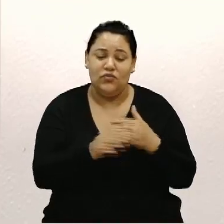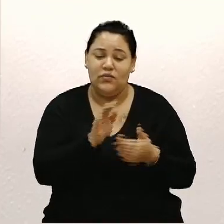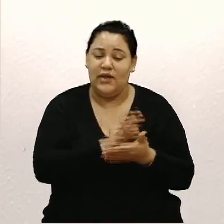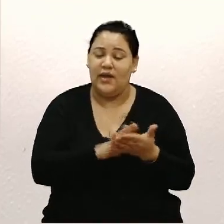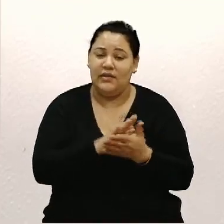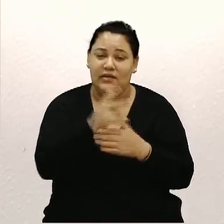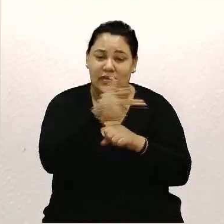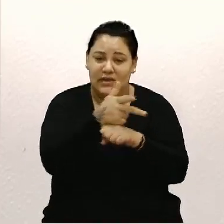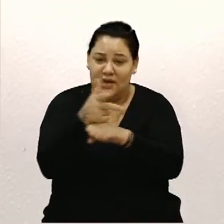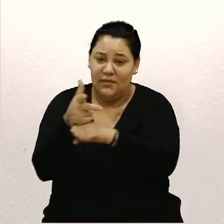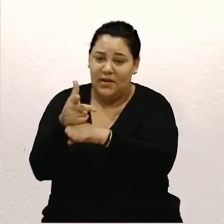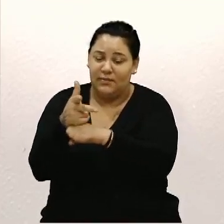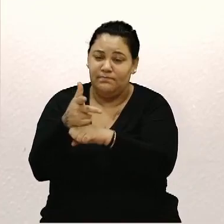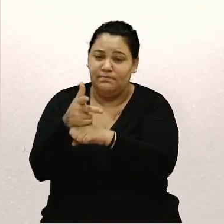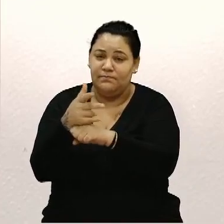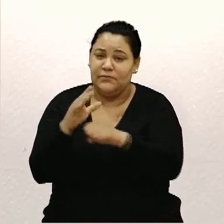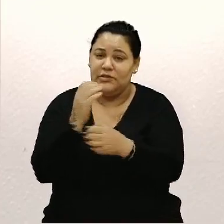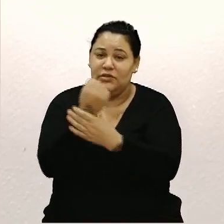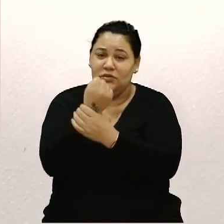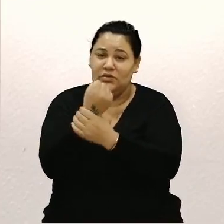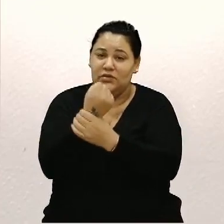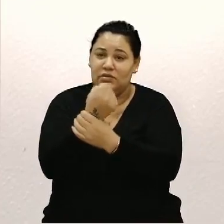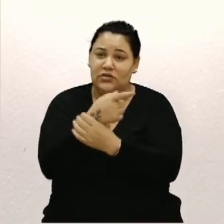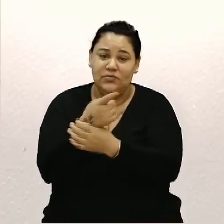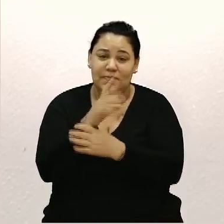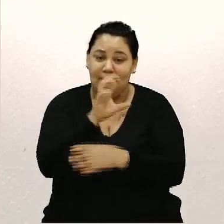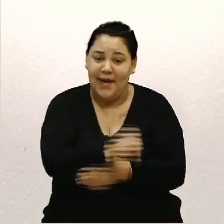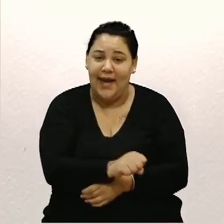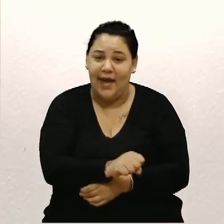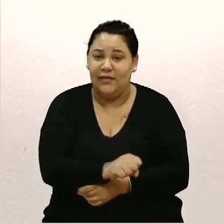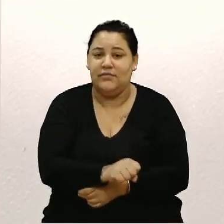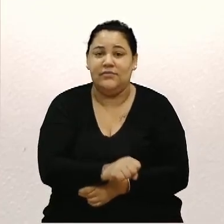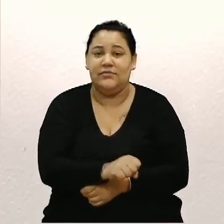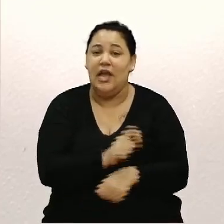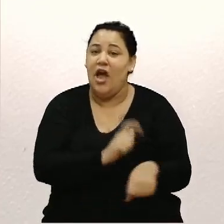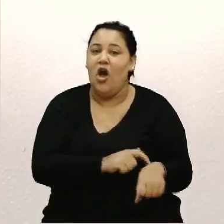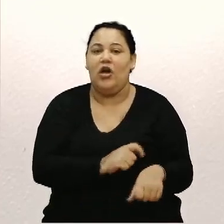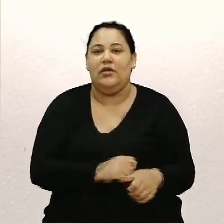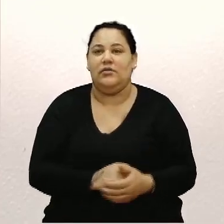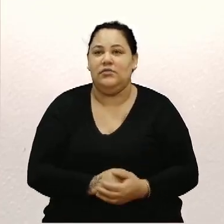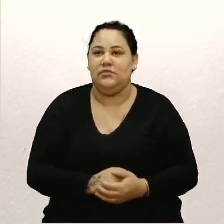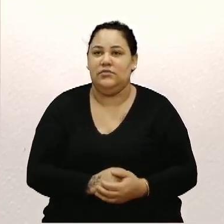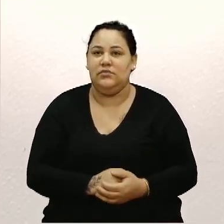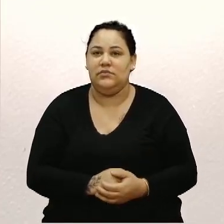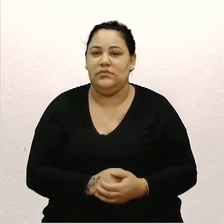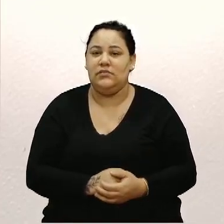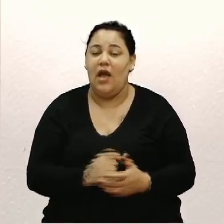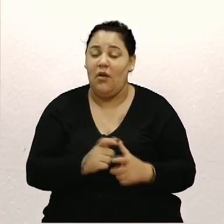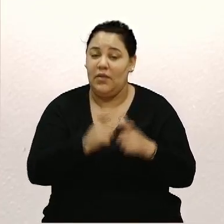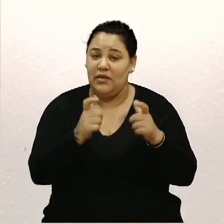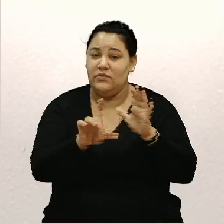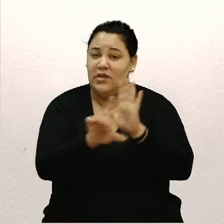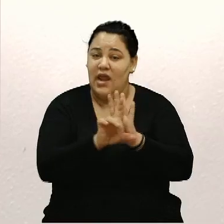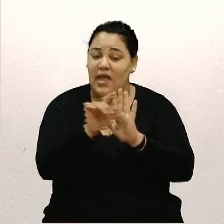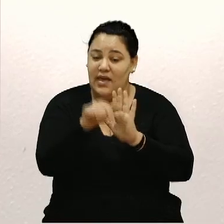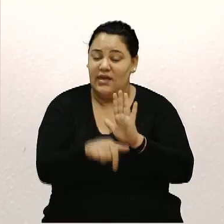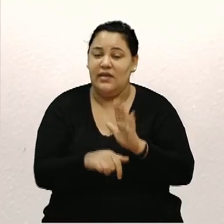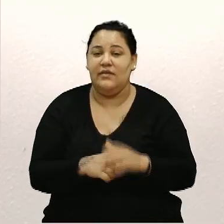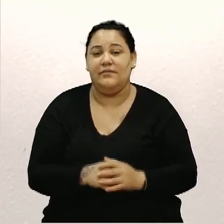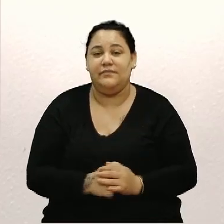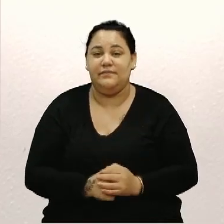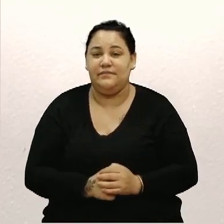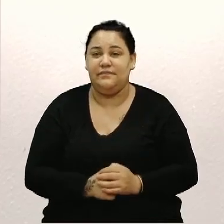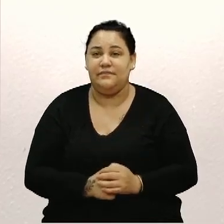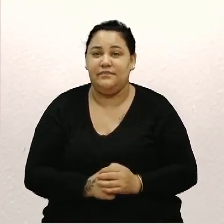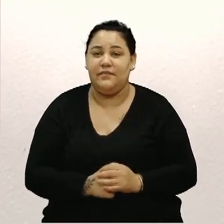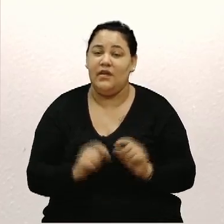Que nós precisamos pegar no ato flagrante. Aumentamos a lei aqui, inclusive, pela casa,